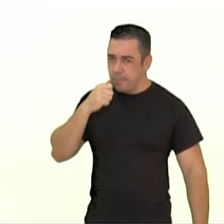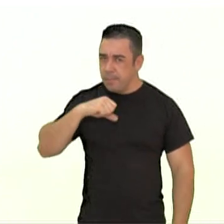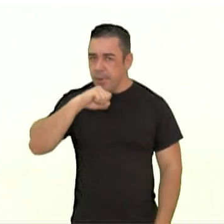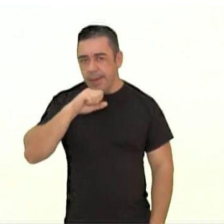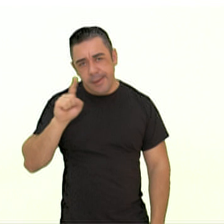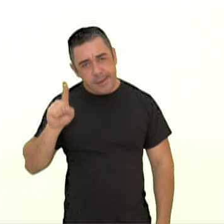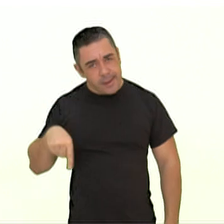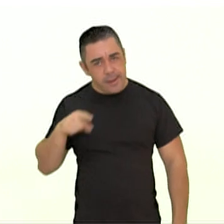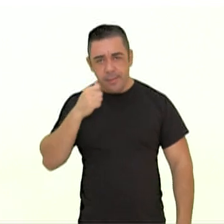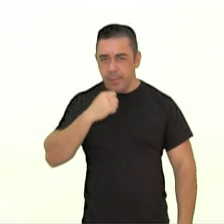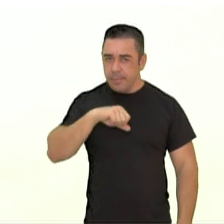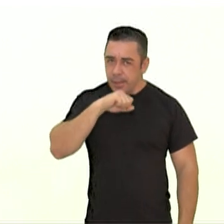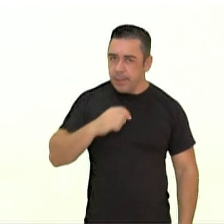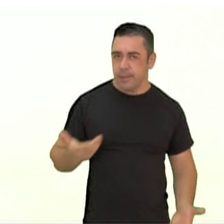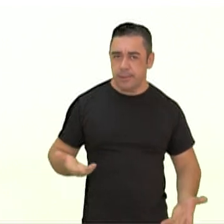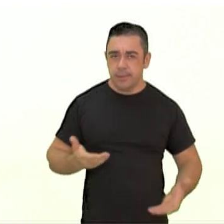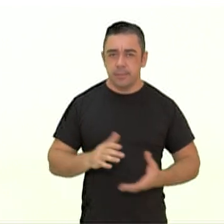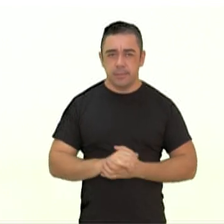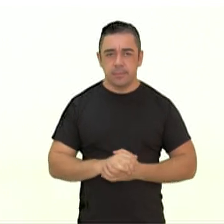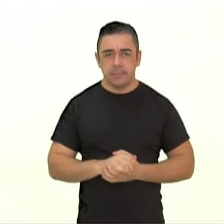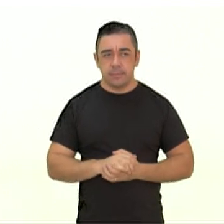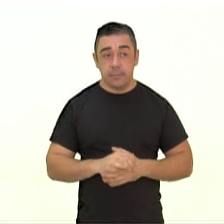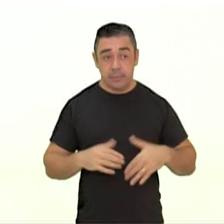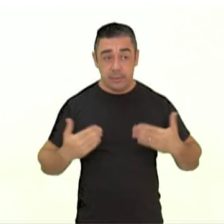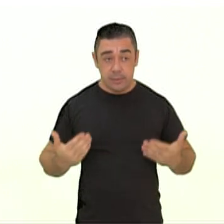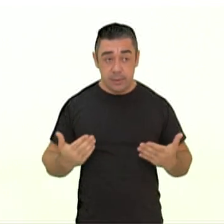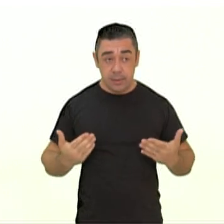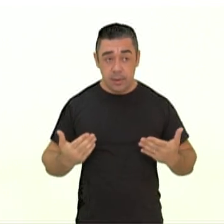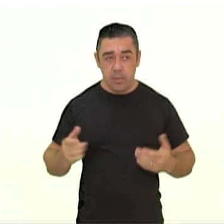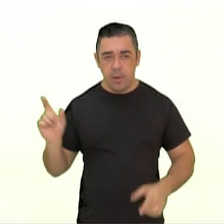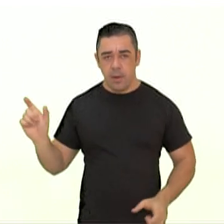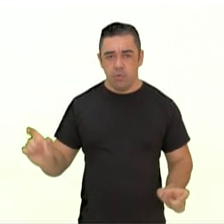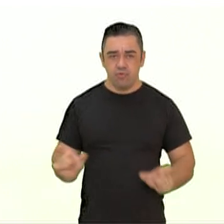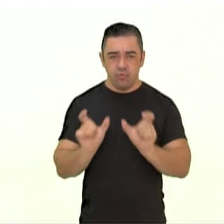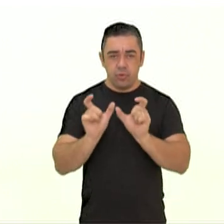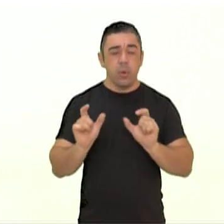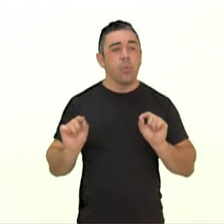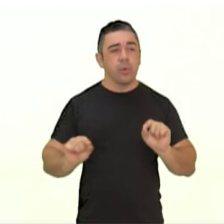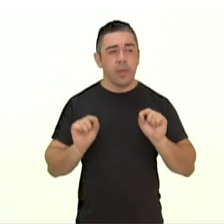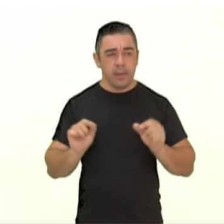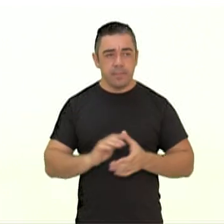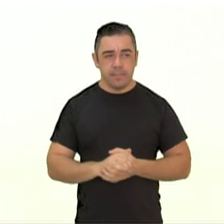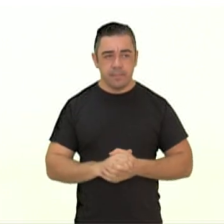é uma mãe. A conjunção destacada é